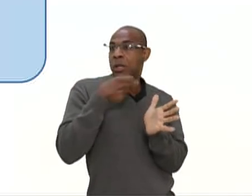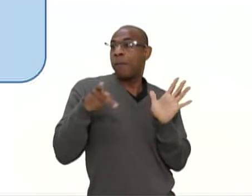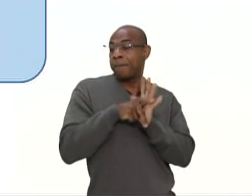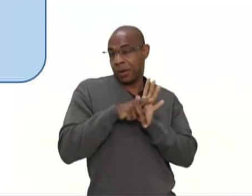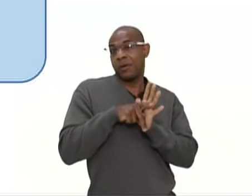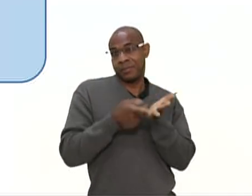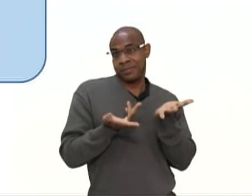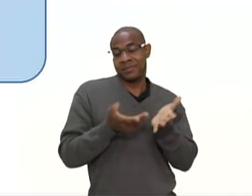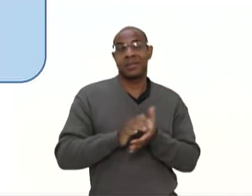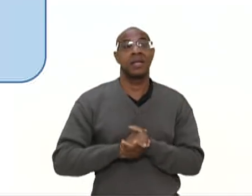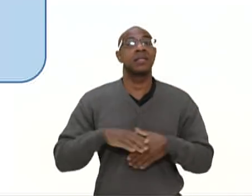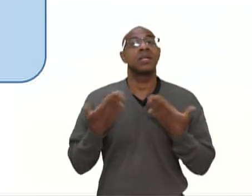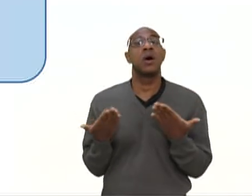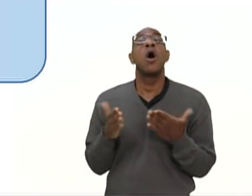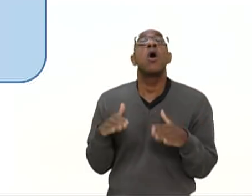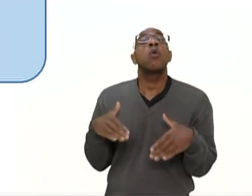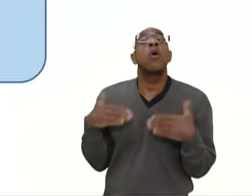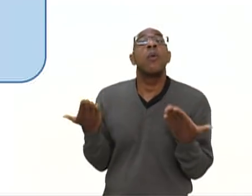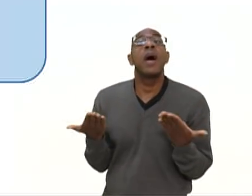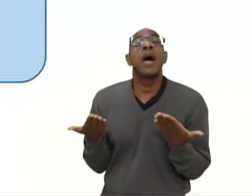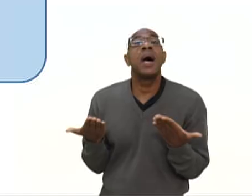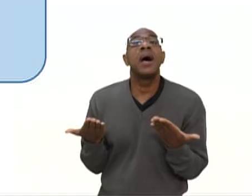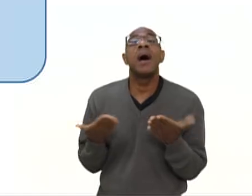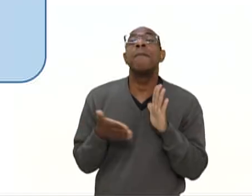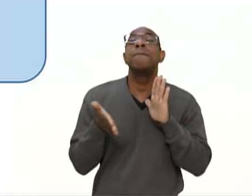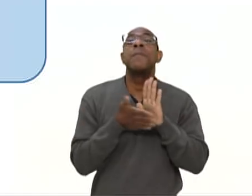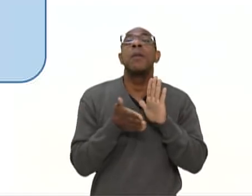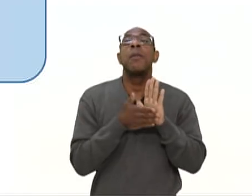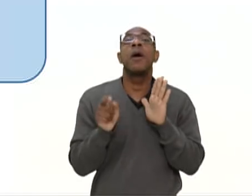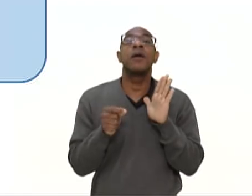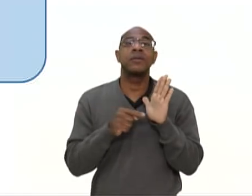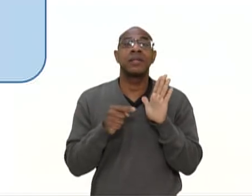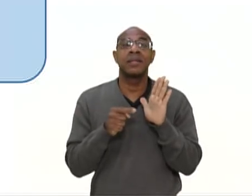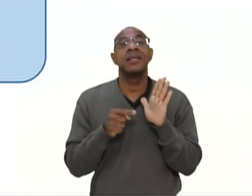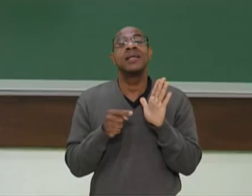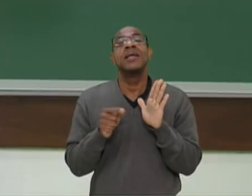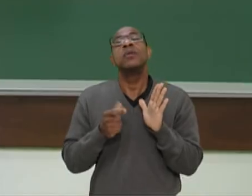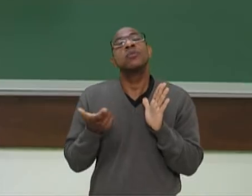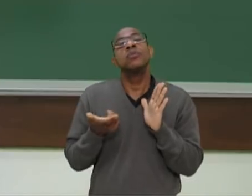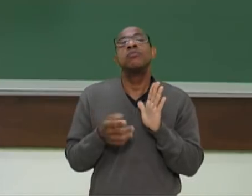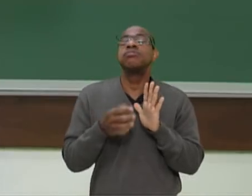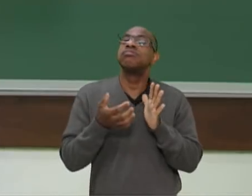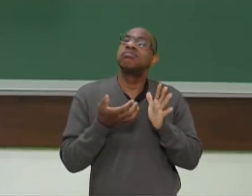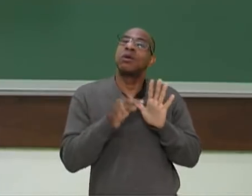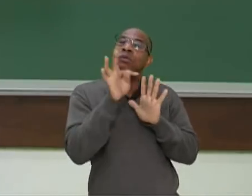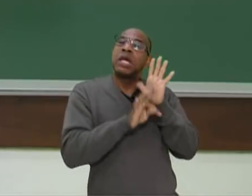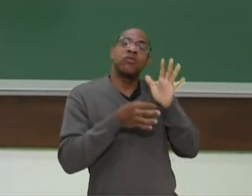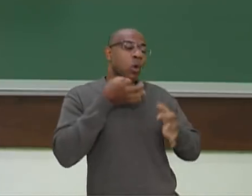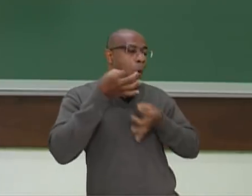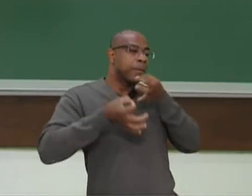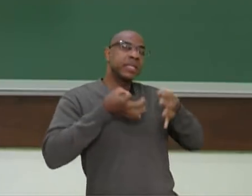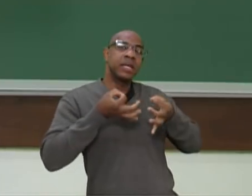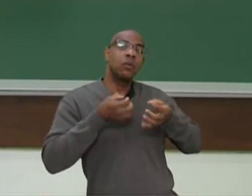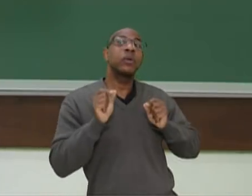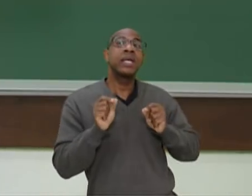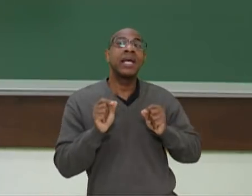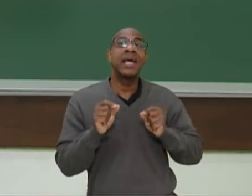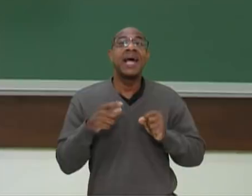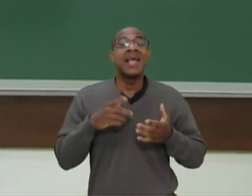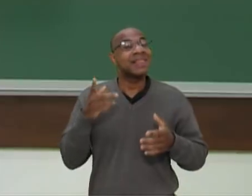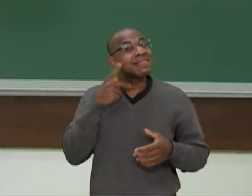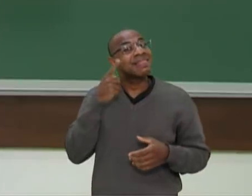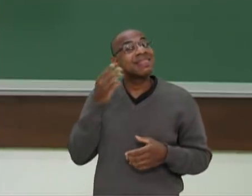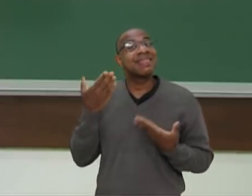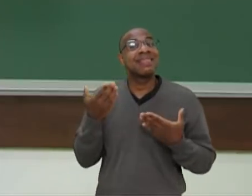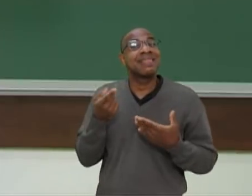vista. Então, qual é o propósito, a finalidade do artigo de opinião? É de convencer,